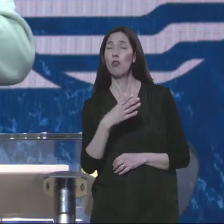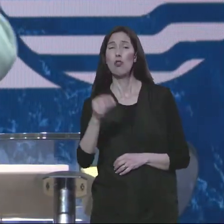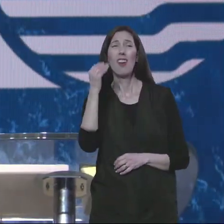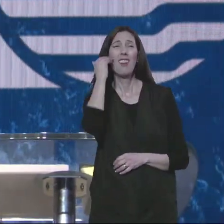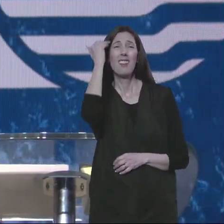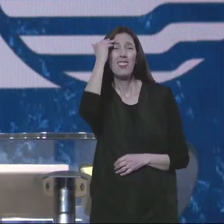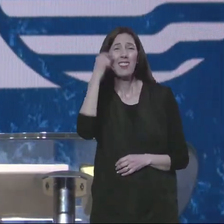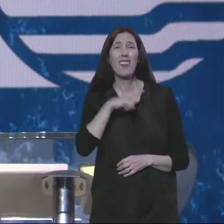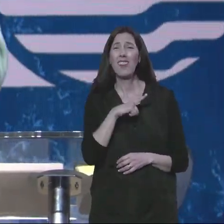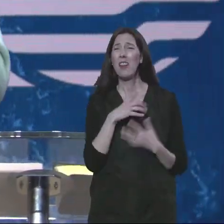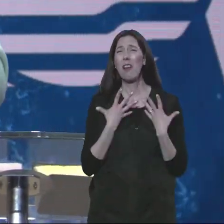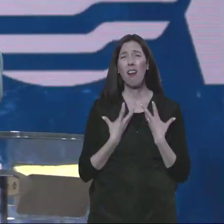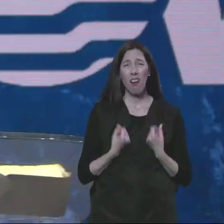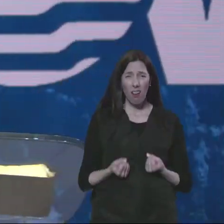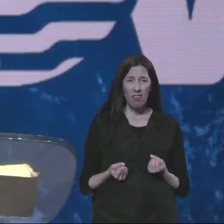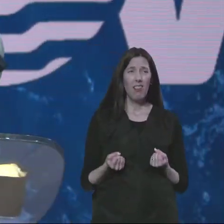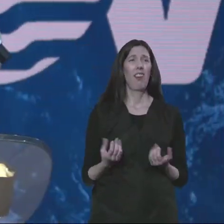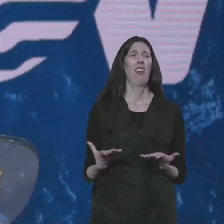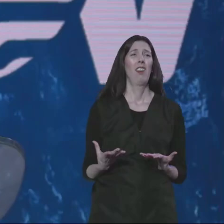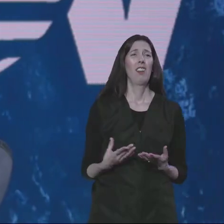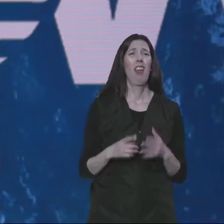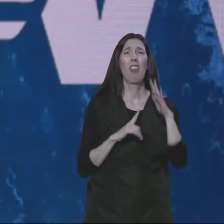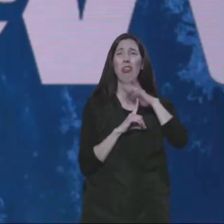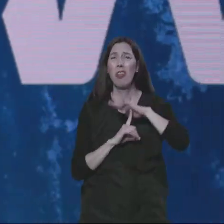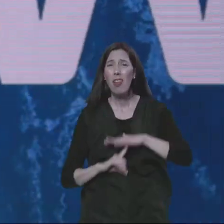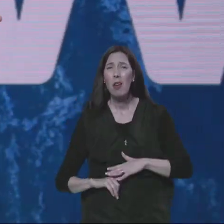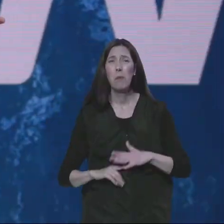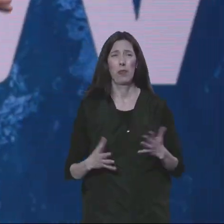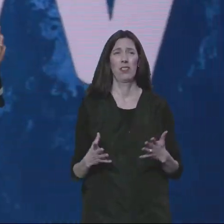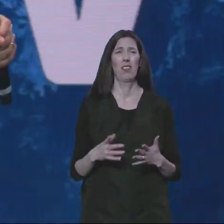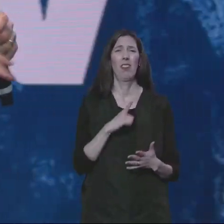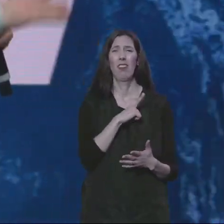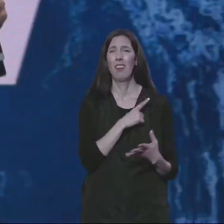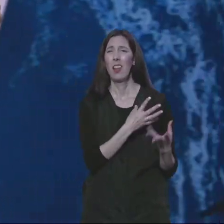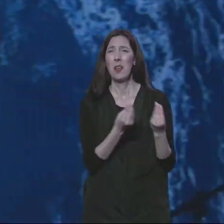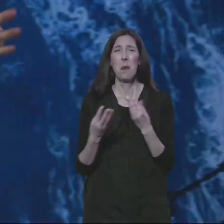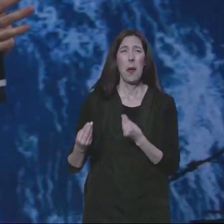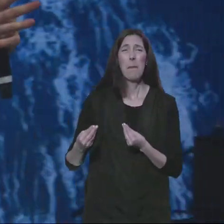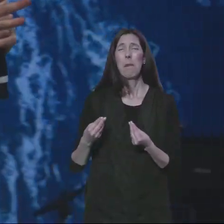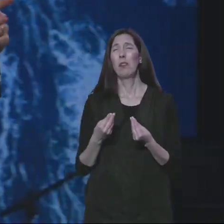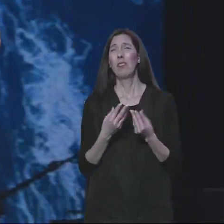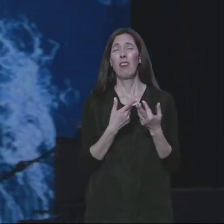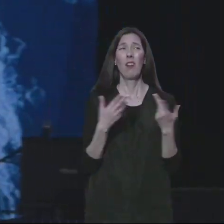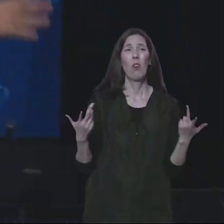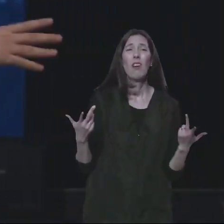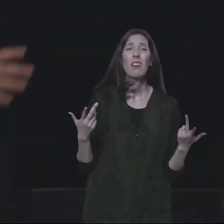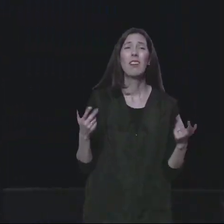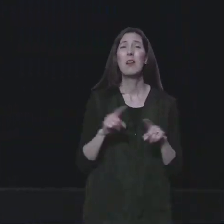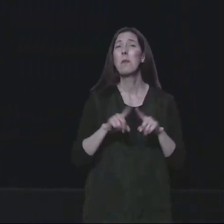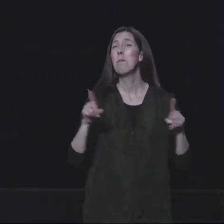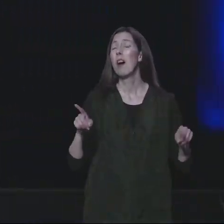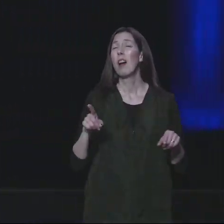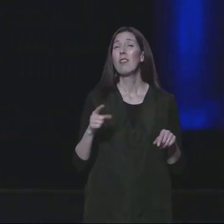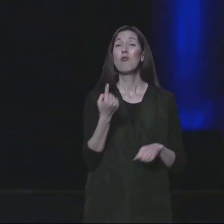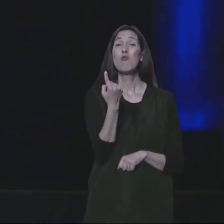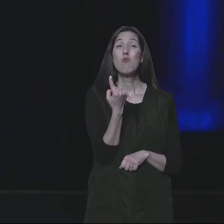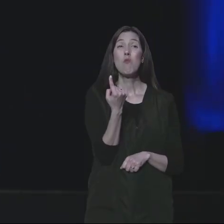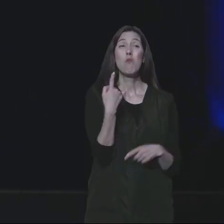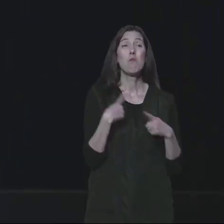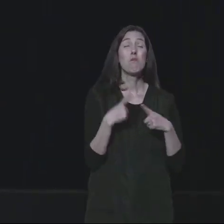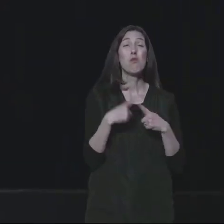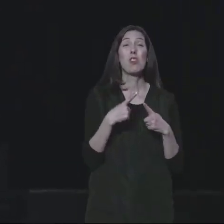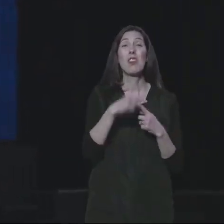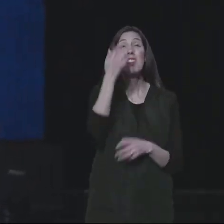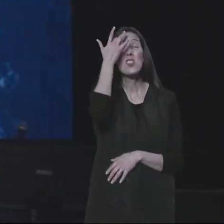mais cansada, é a geração mais deprimida, muito por mil motivos, mas um dos motivos é